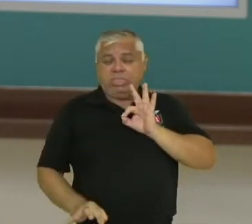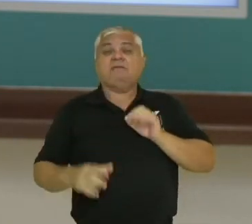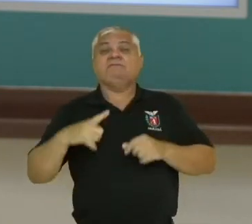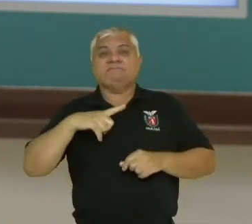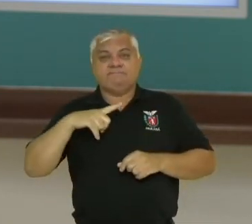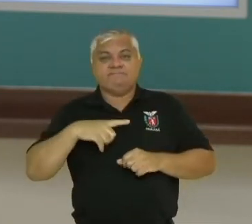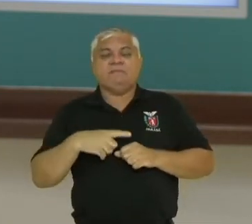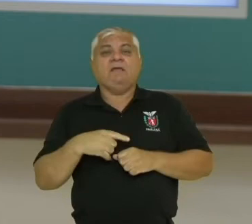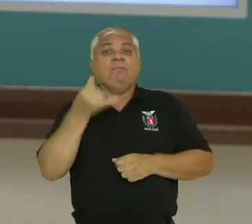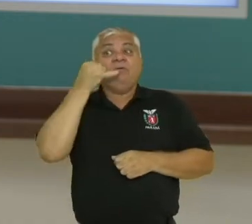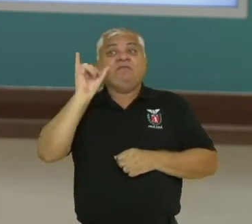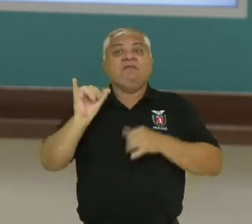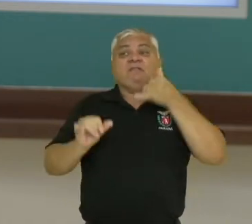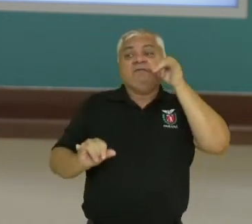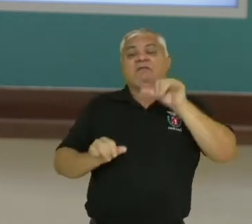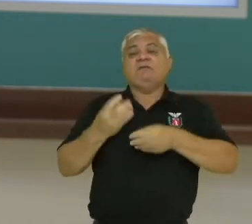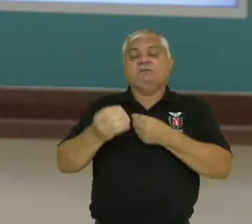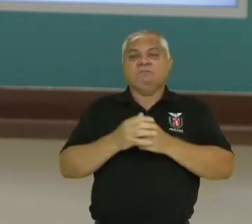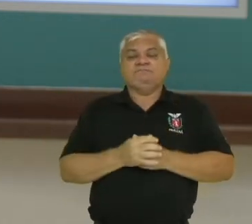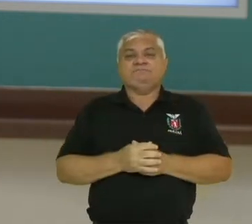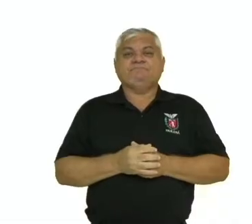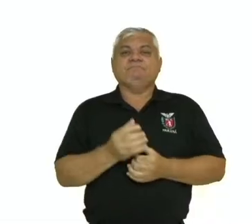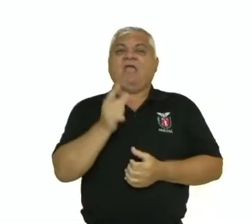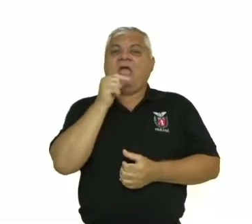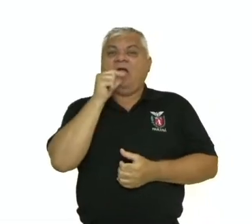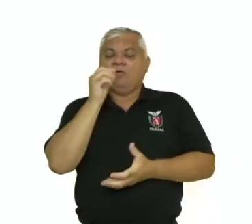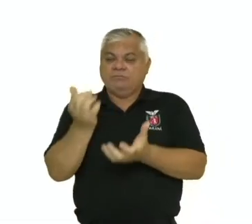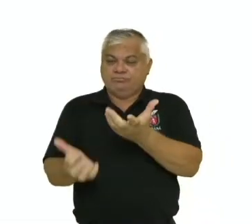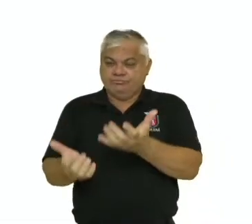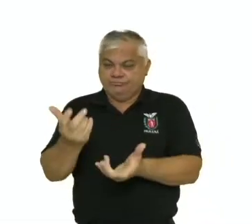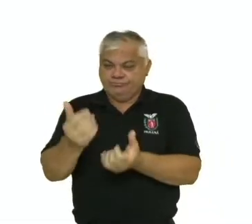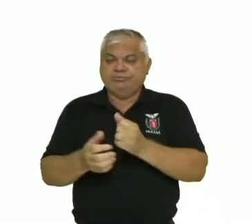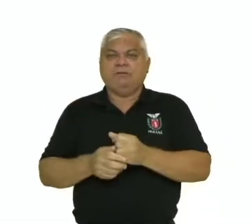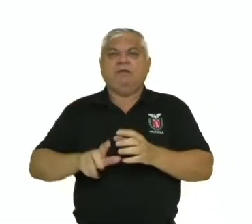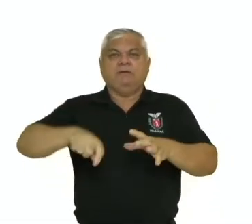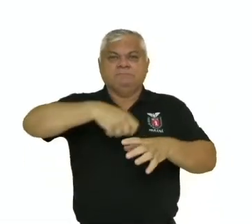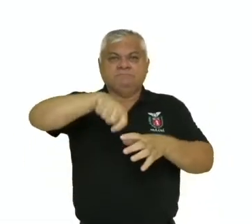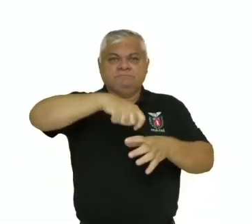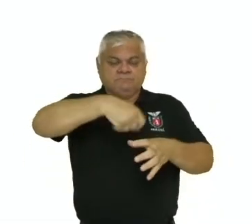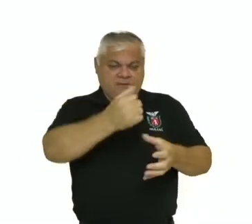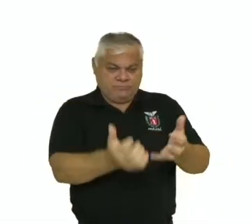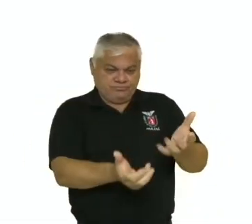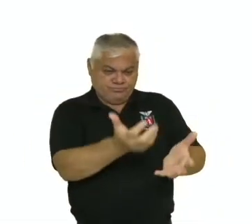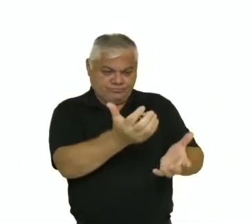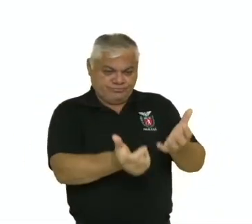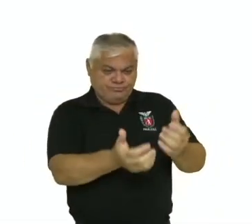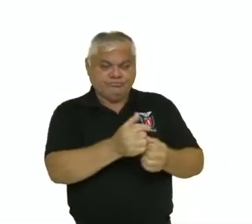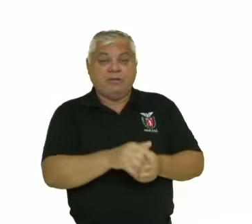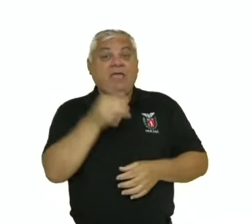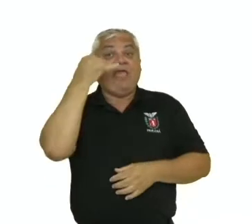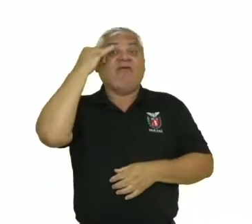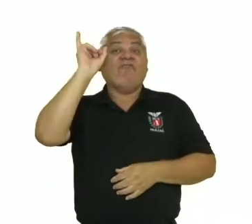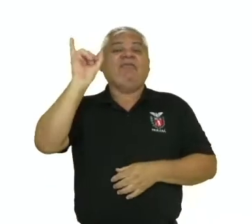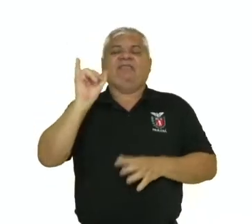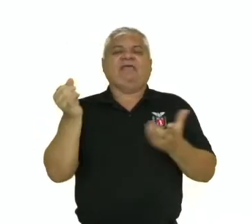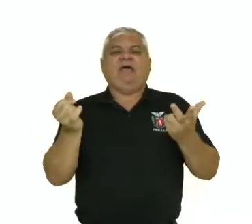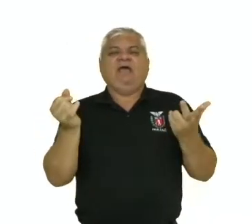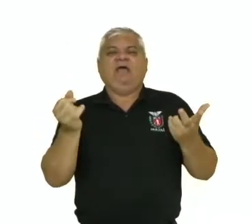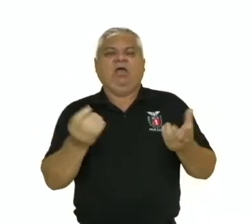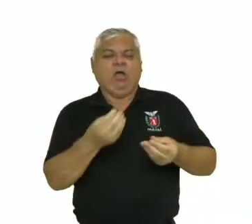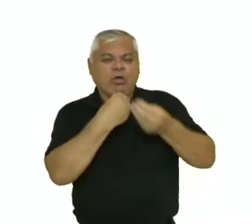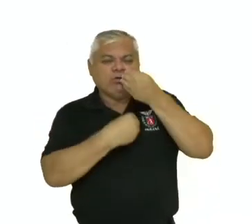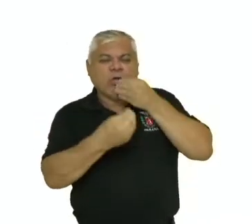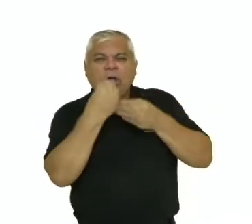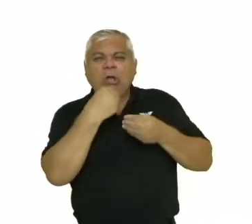ter essa doença? Só beber água fervida, cozinhar bem os alimentos e evitar comidas cruas, alimentos crus,